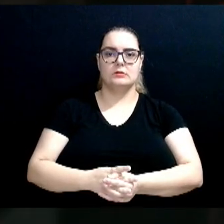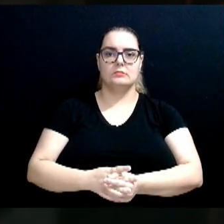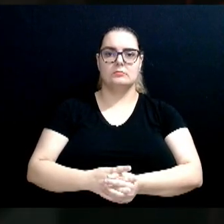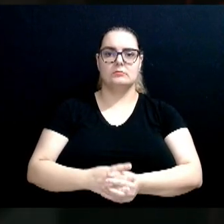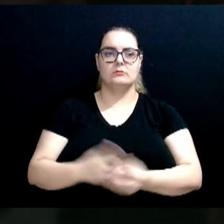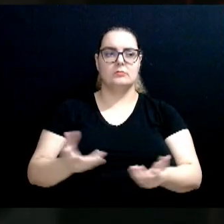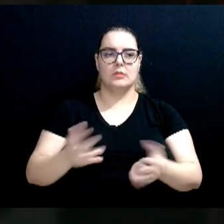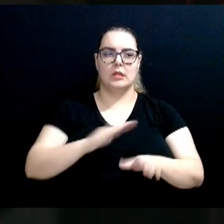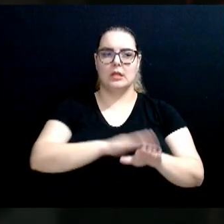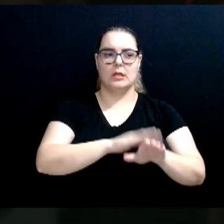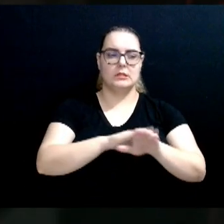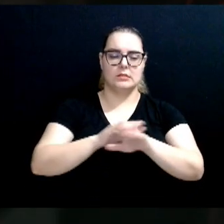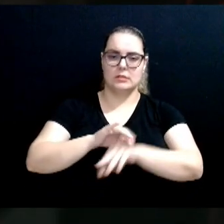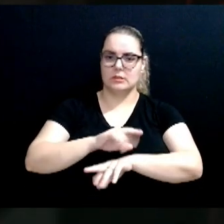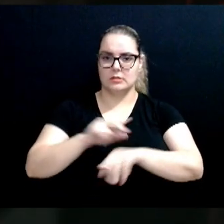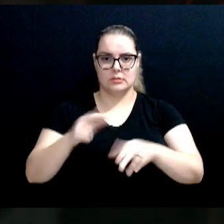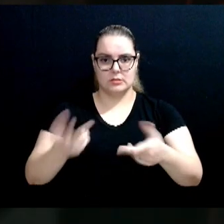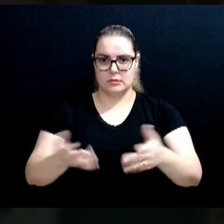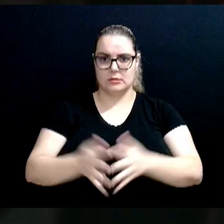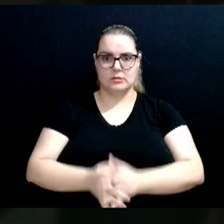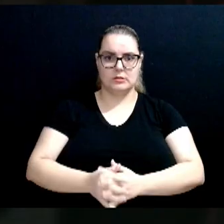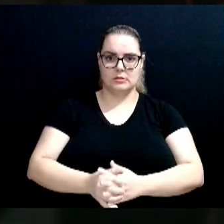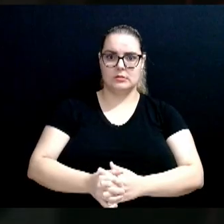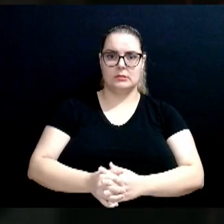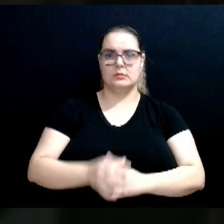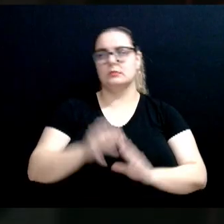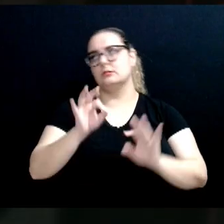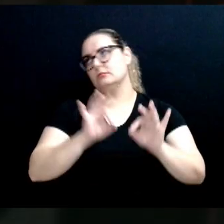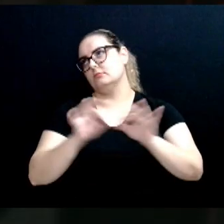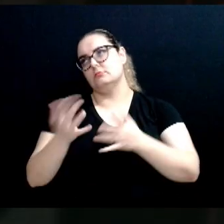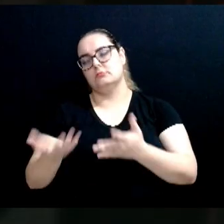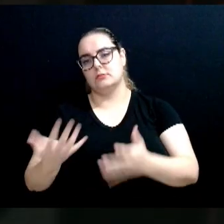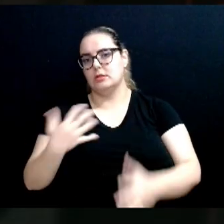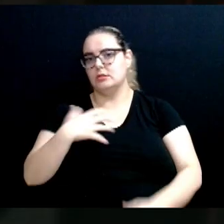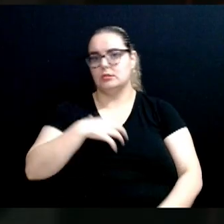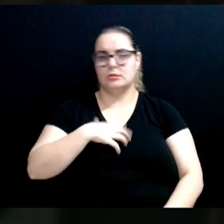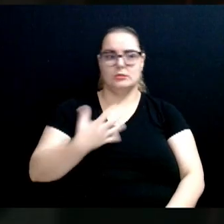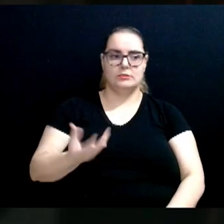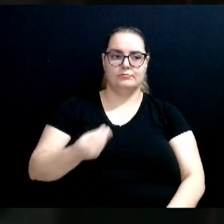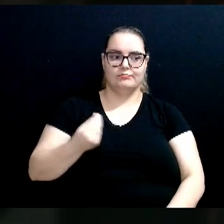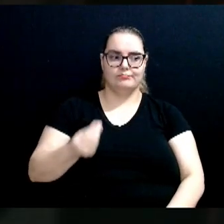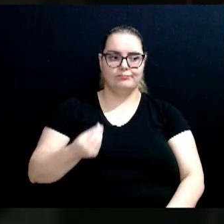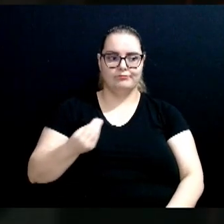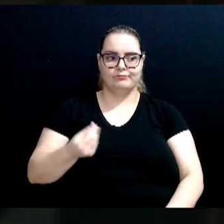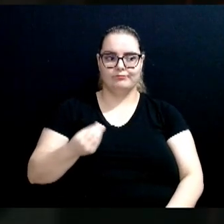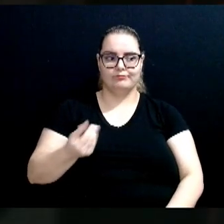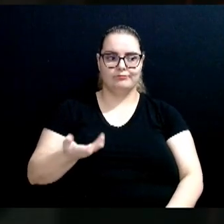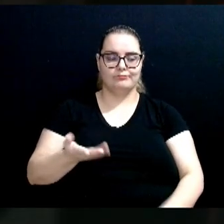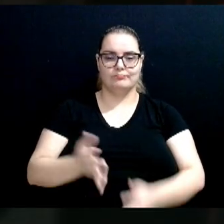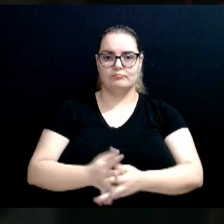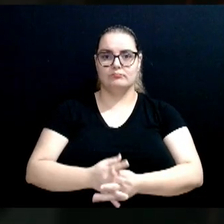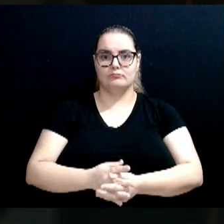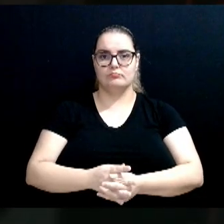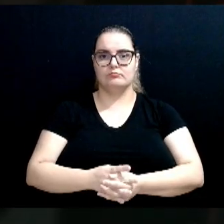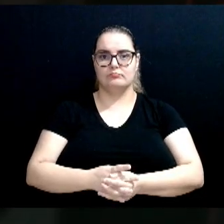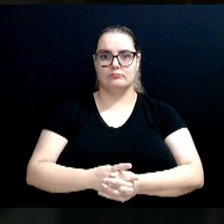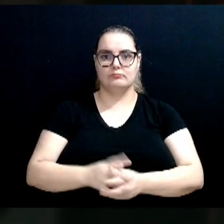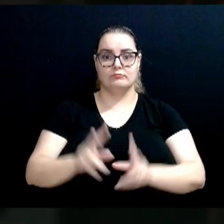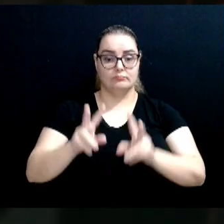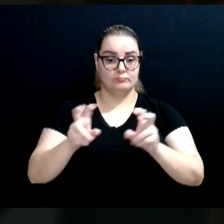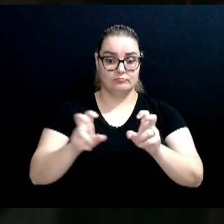atitudes, né, elaboradas de uma forma tão, assim, brilhante, entre aspas? Não